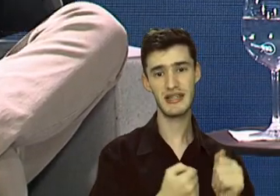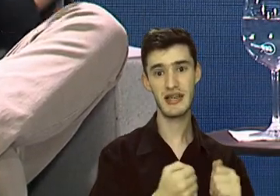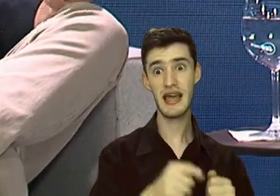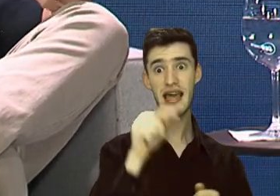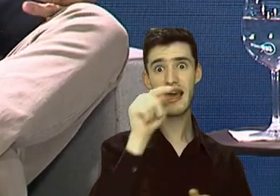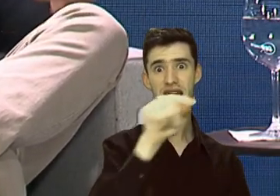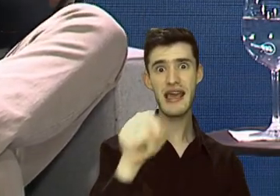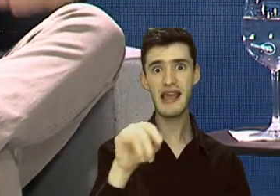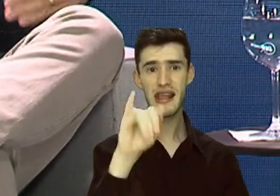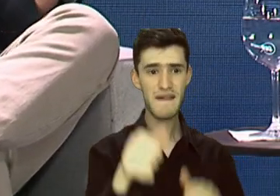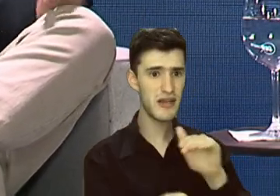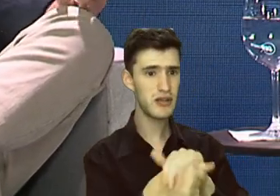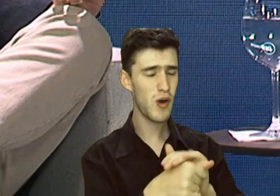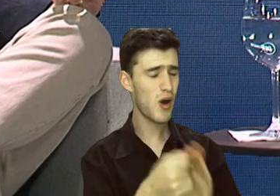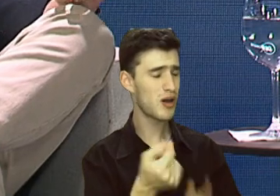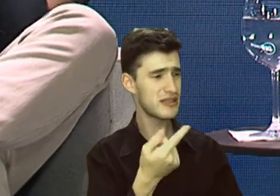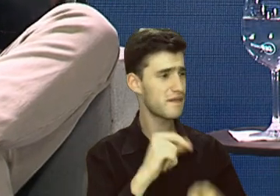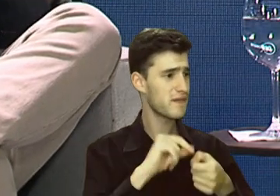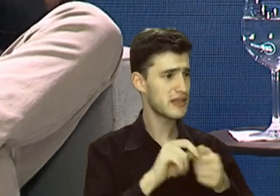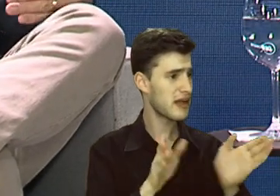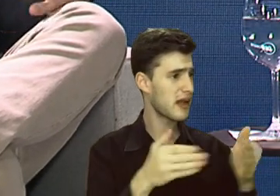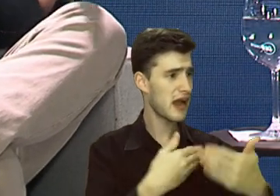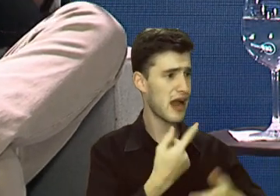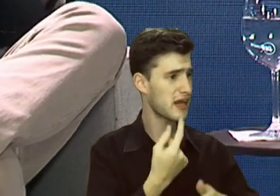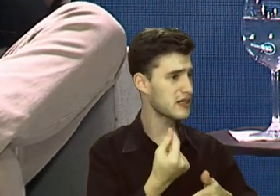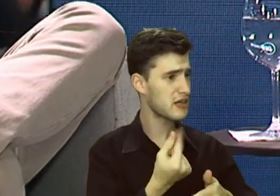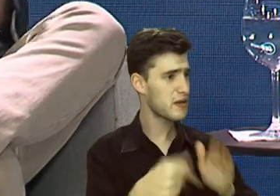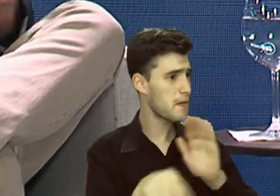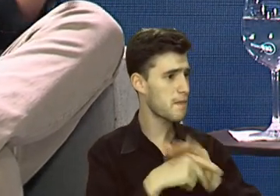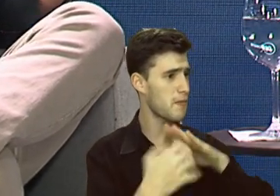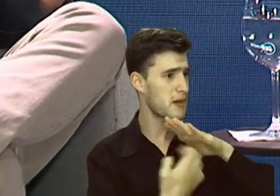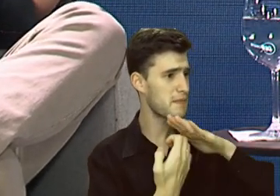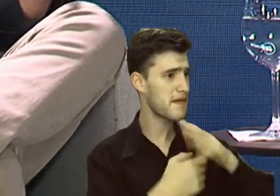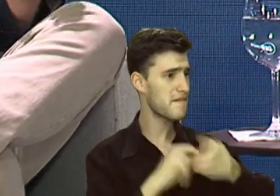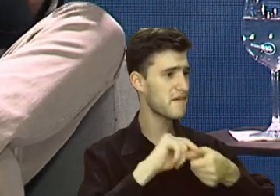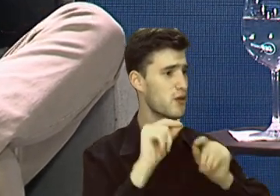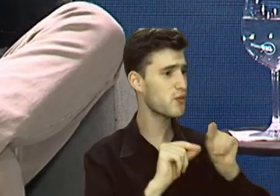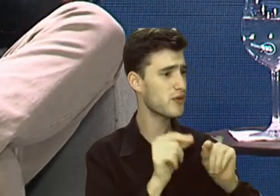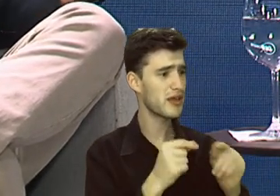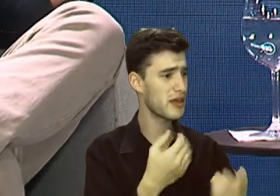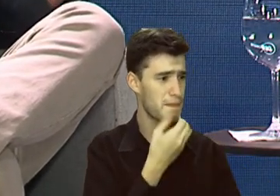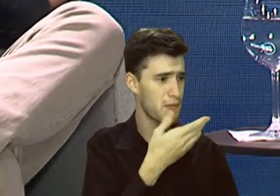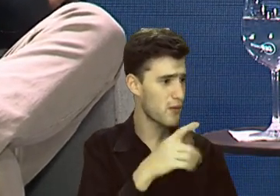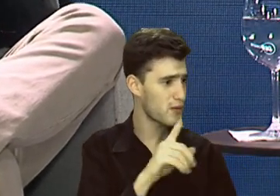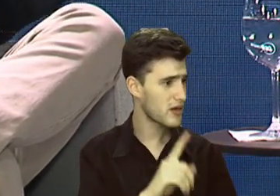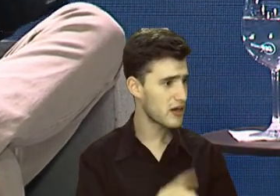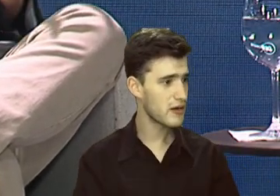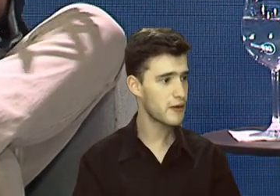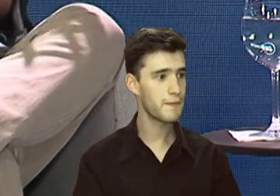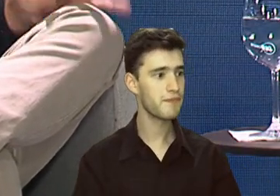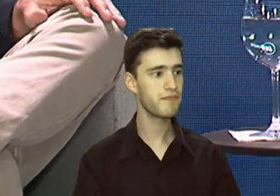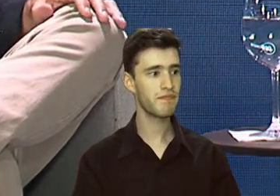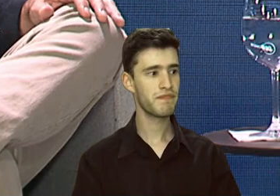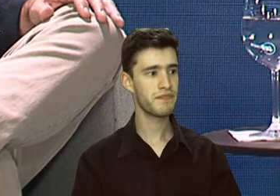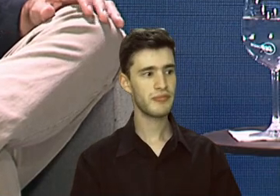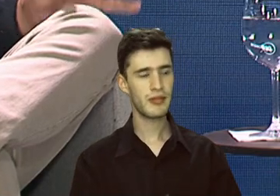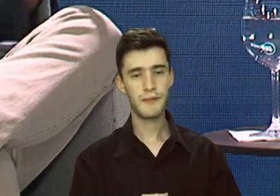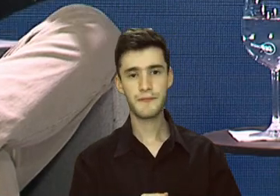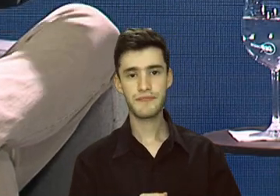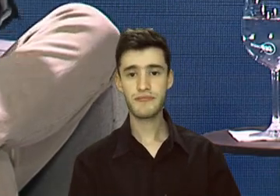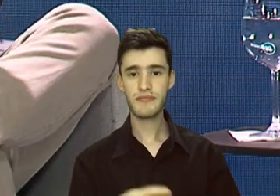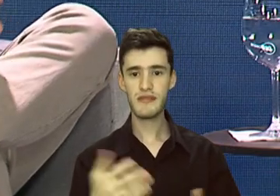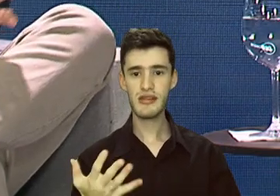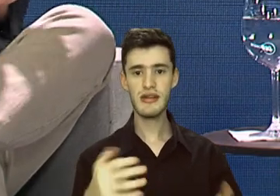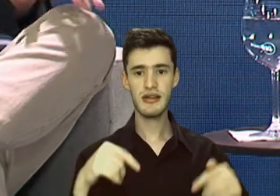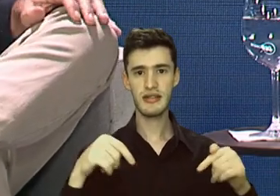distribuir Então existe uma pressão muito grande a gente ao mesmo tempo não encontrou empresas com energia para adquirir porque a tese da neurotec